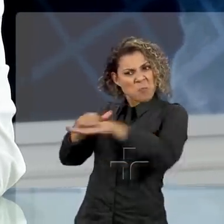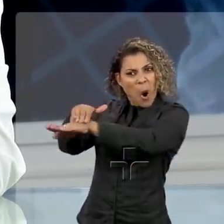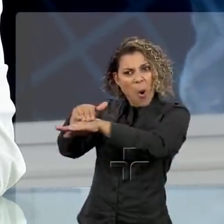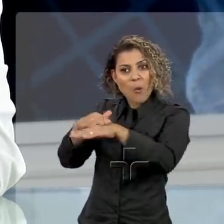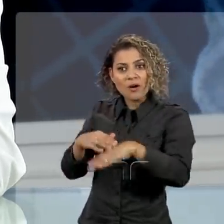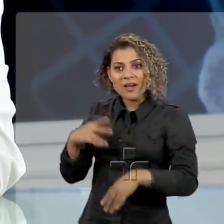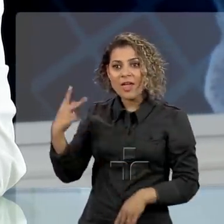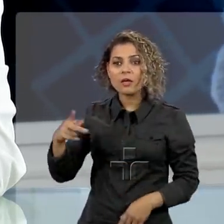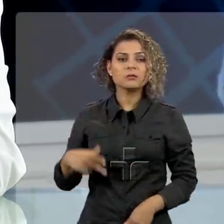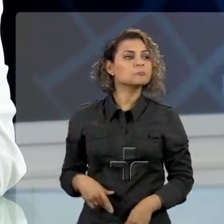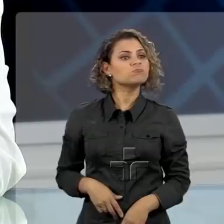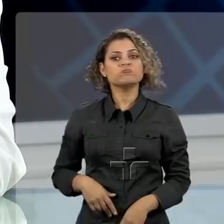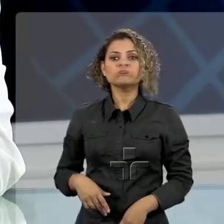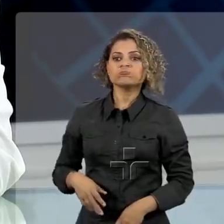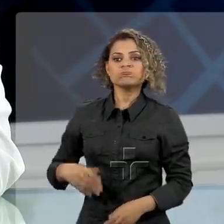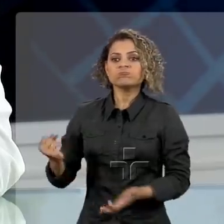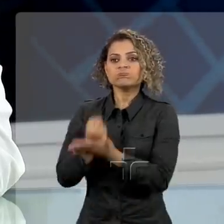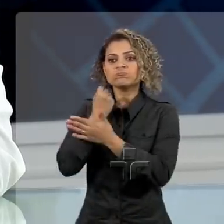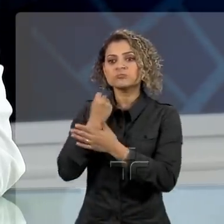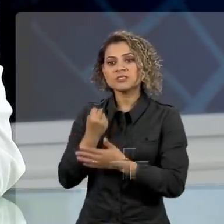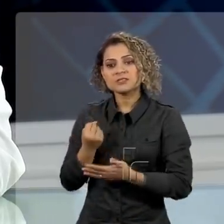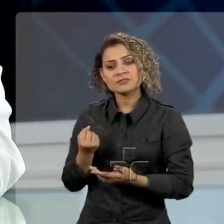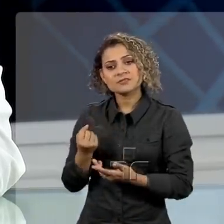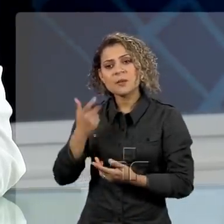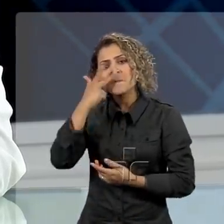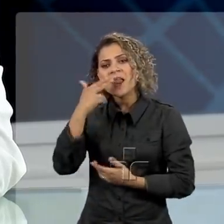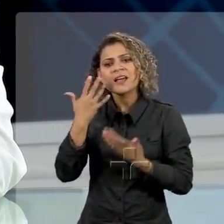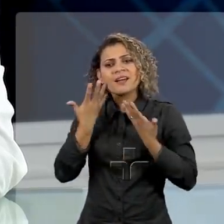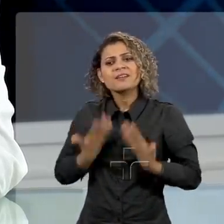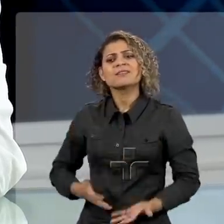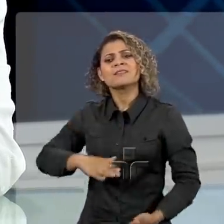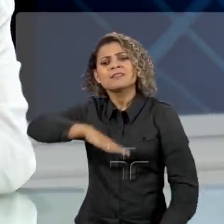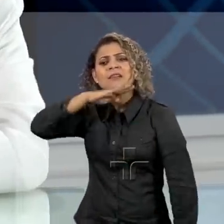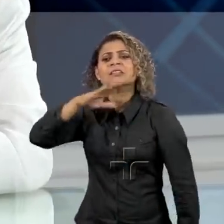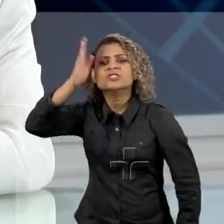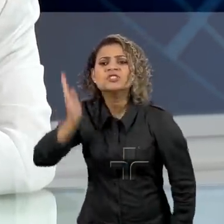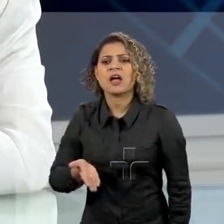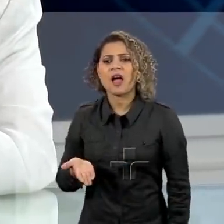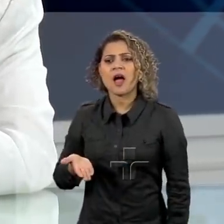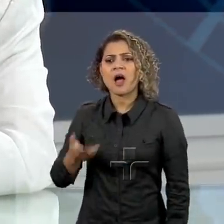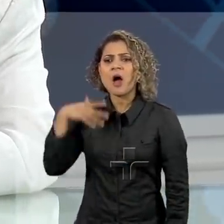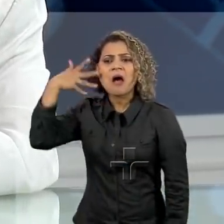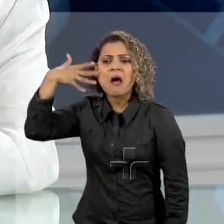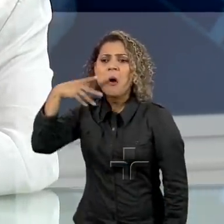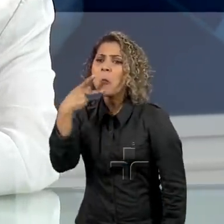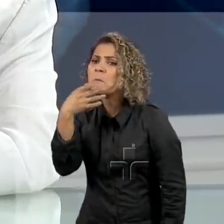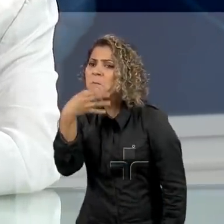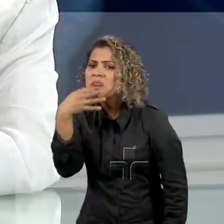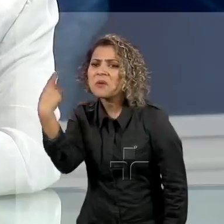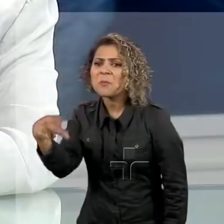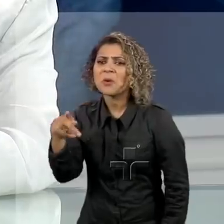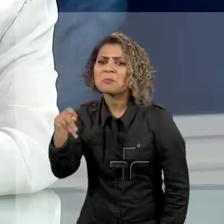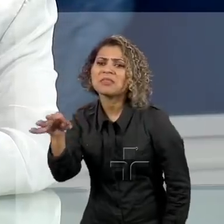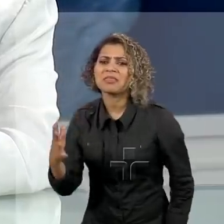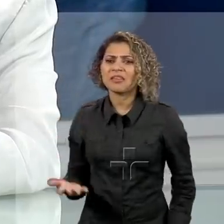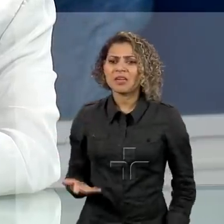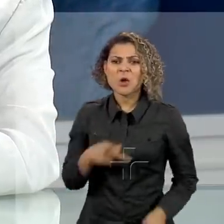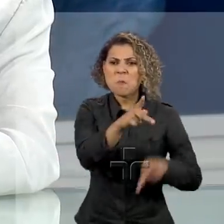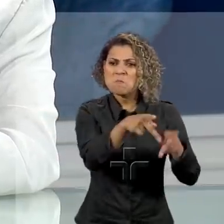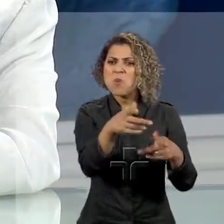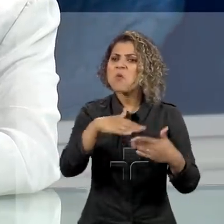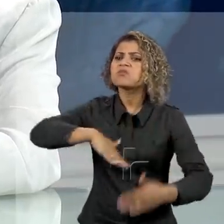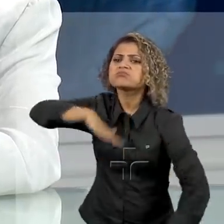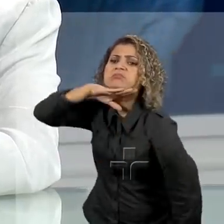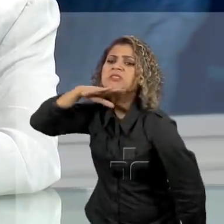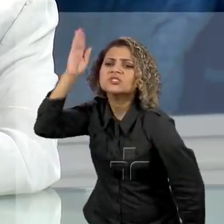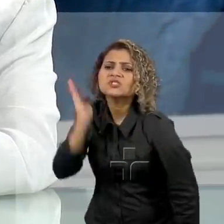dizer. Mas eu digo o seguinte, há um certo cansaço dessa retórica. O PT precisa se atentar a isso. As pessoas estão um pouco de saco cheio quando